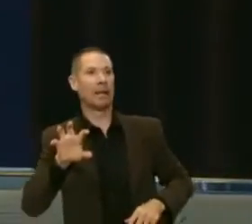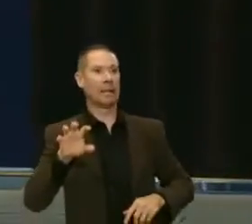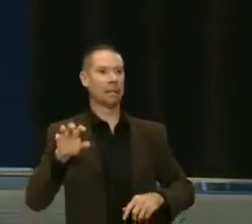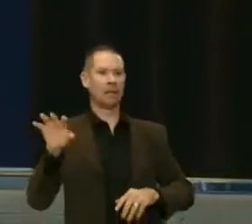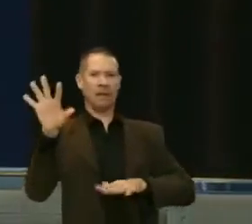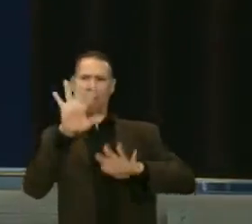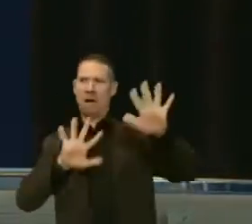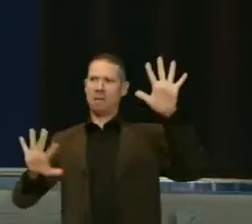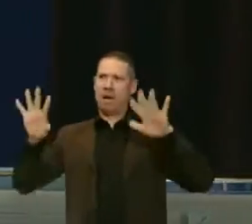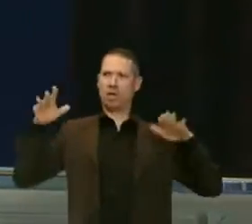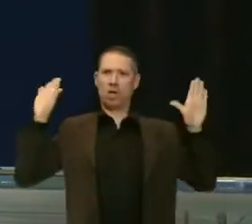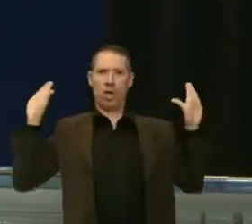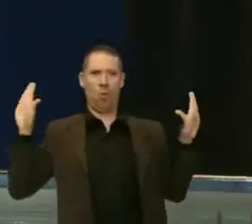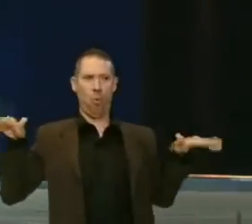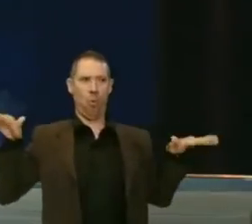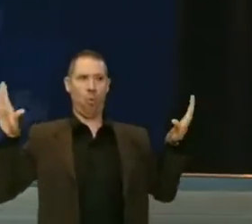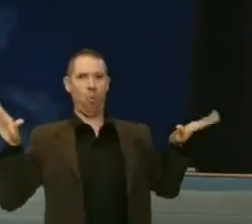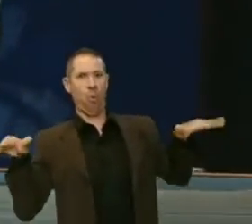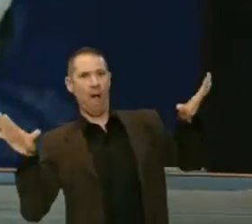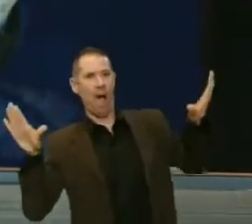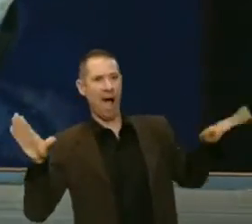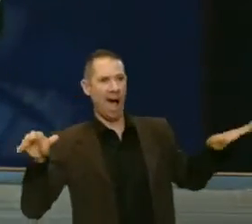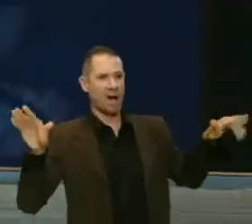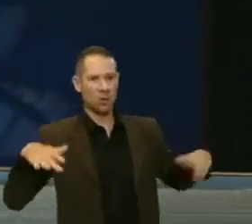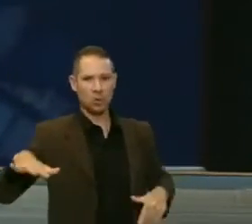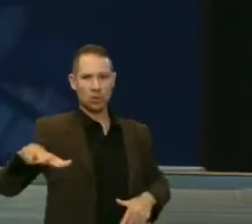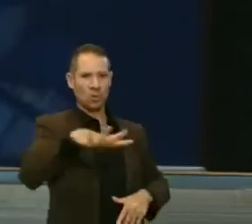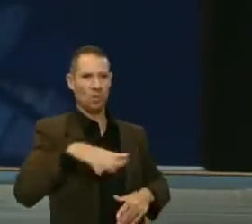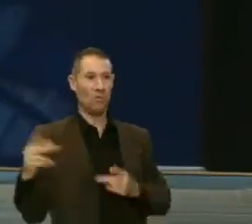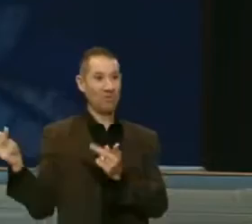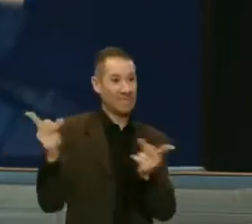anjos, aqueles seres assim,